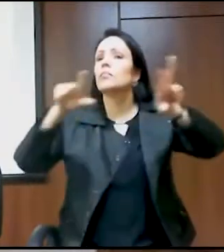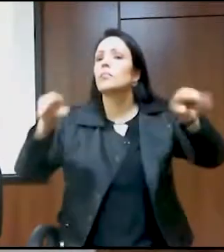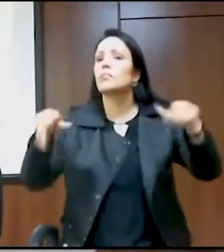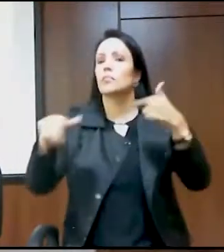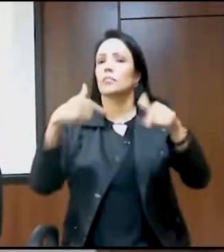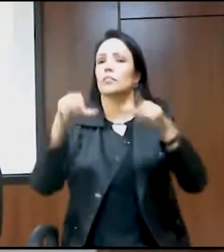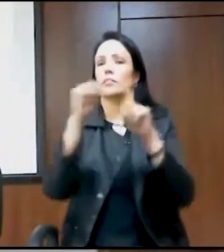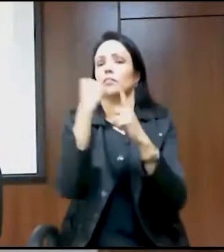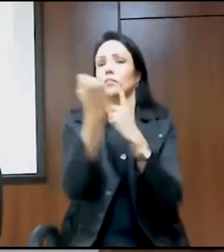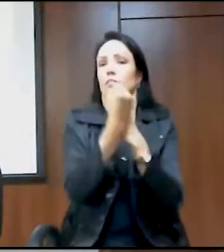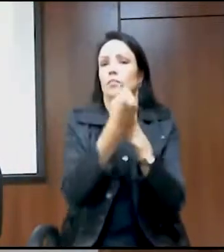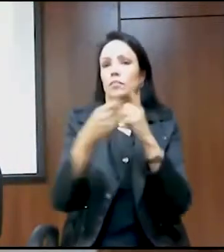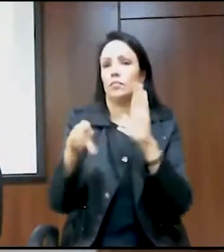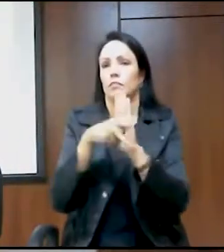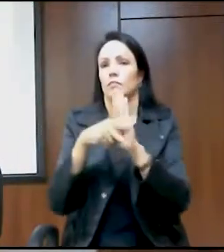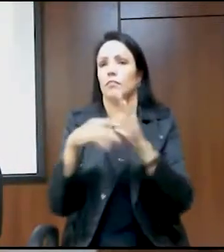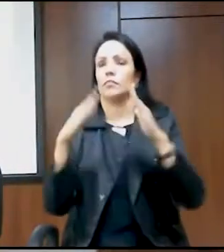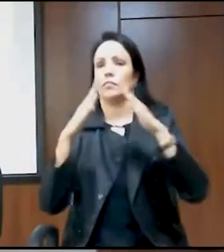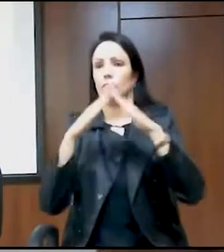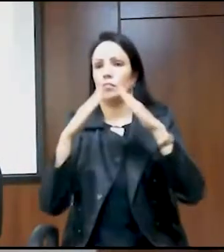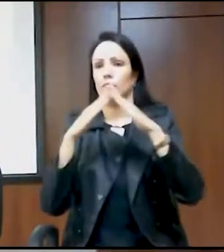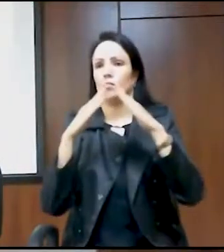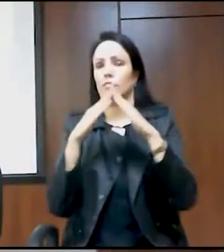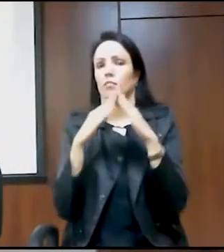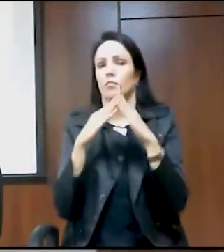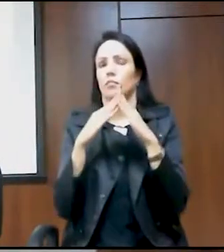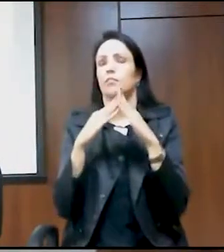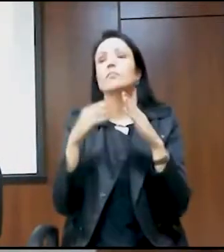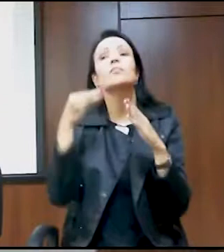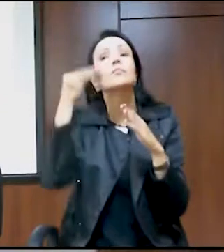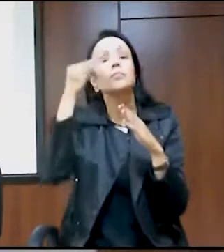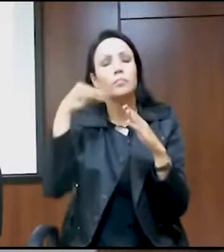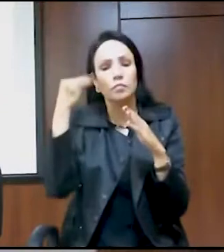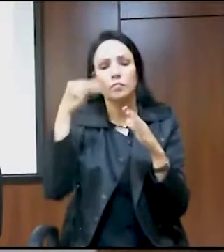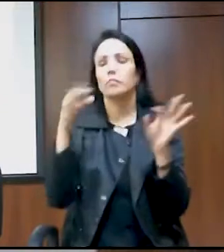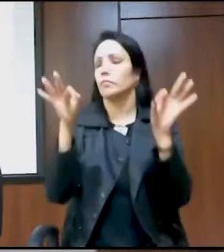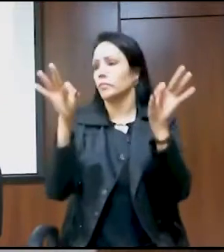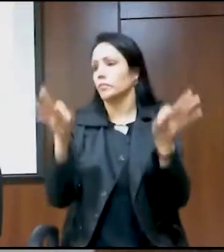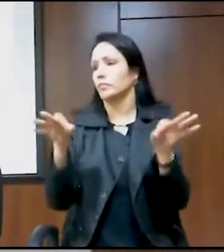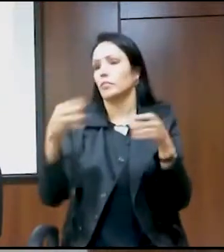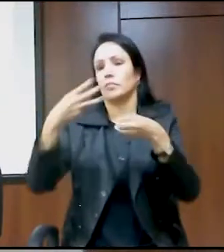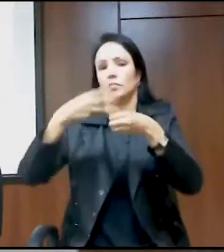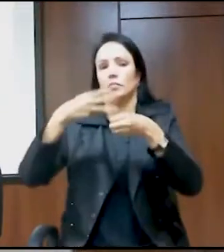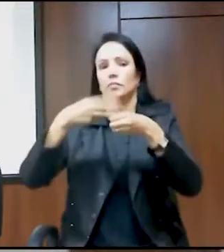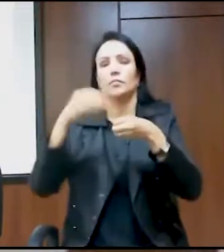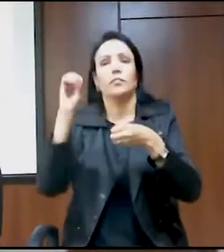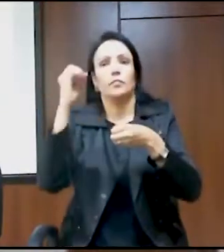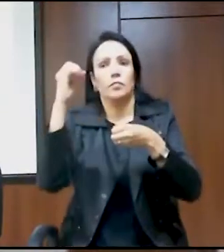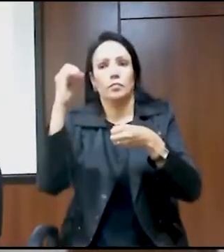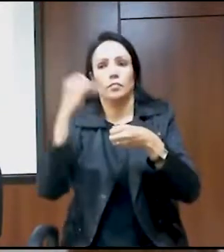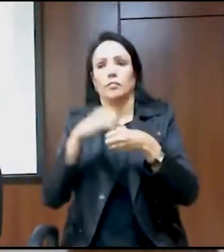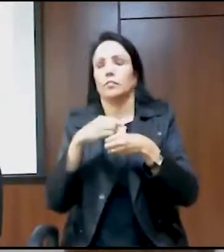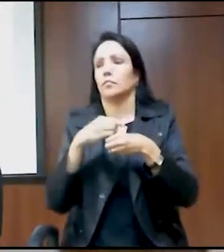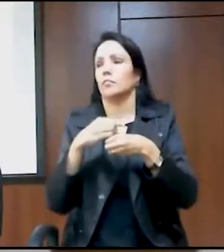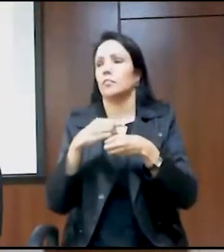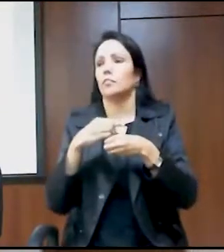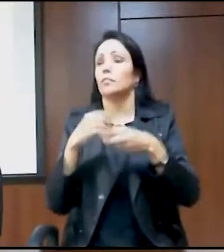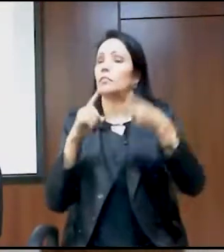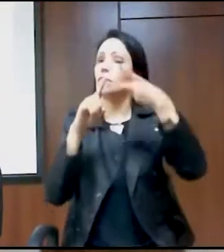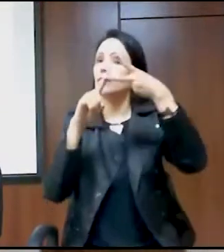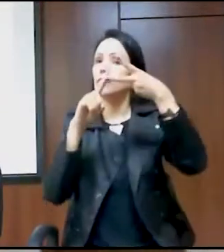trabalho social e habitação, a partir da experiência bastante afirmativa do município de Osasco, e esse segundo, que